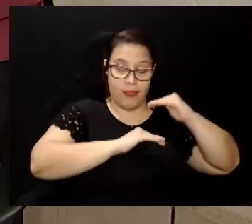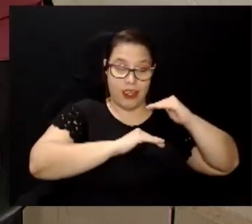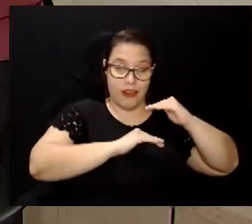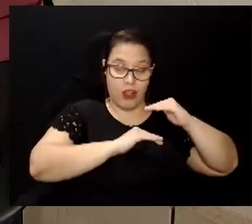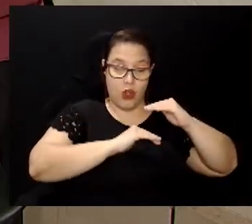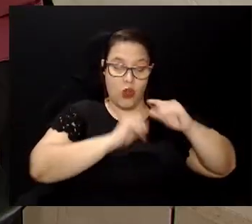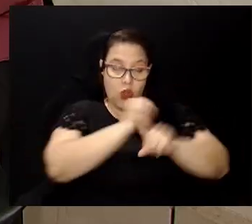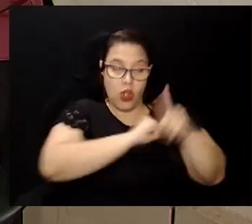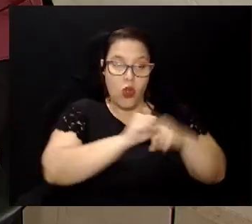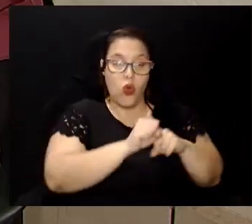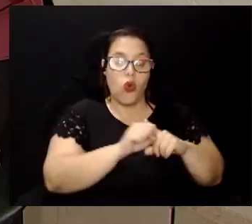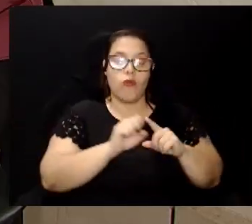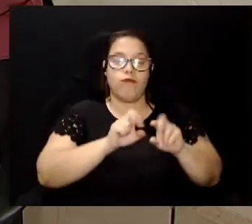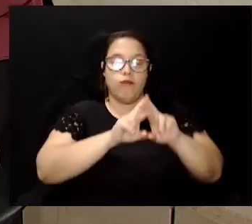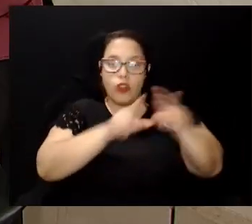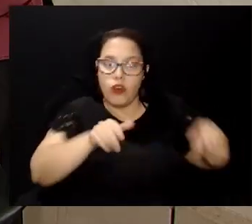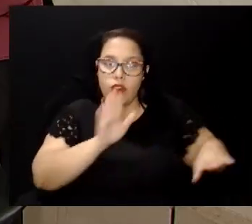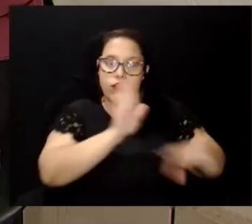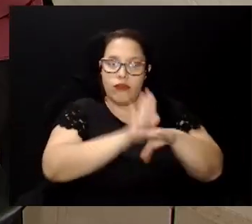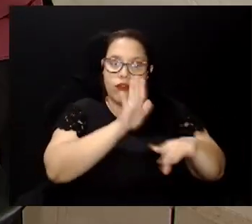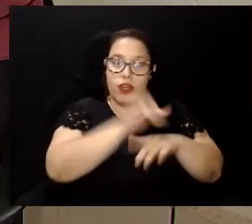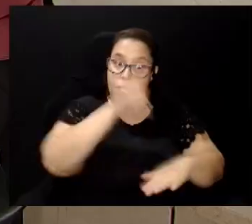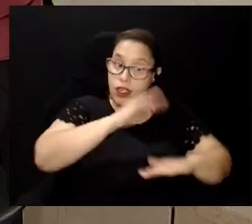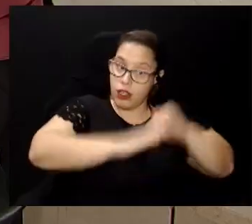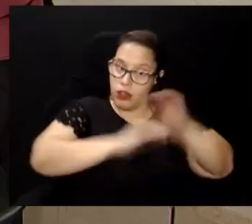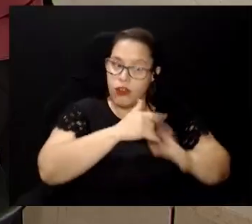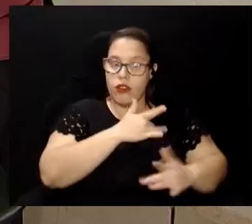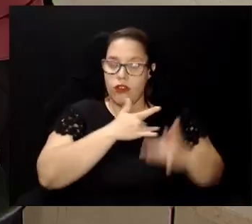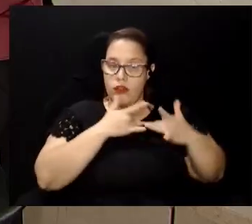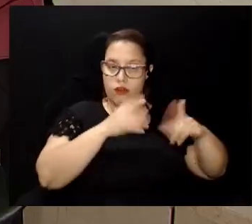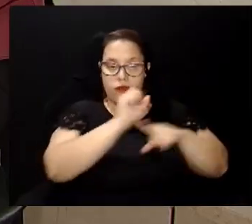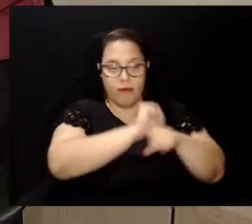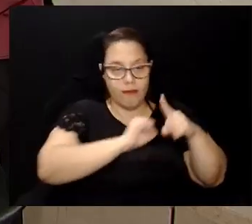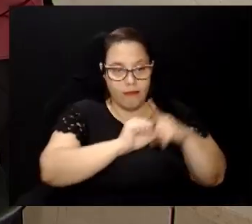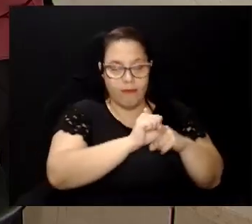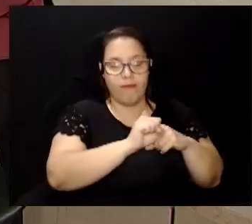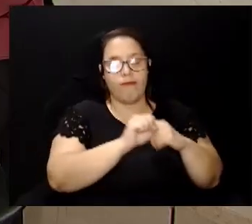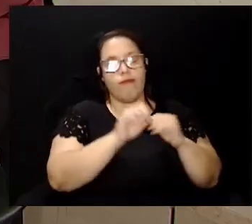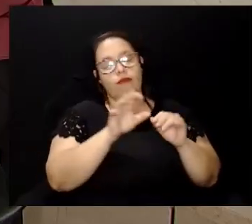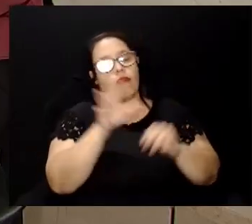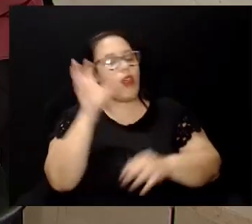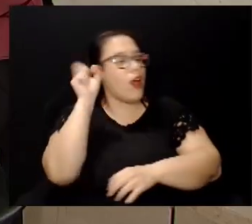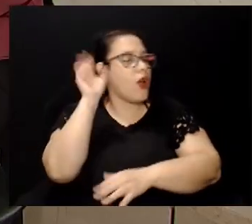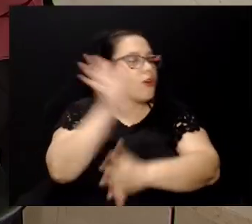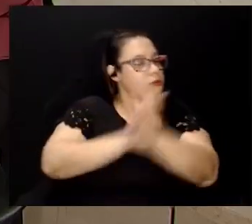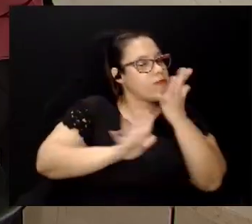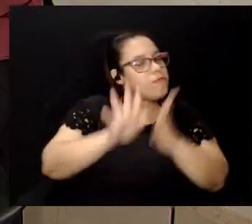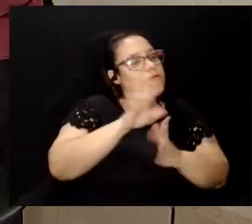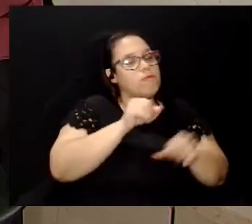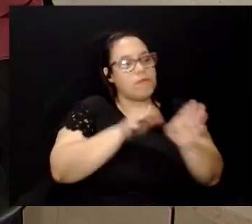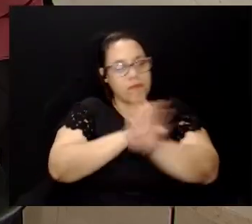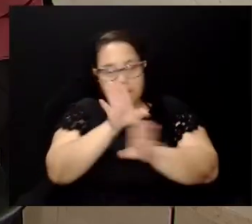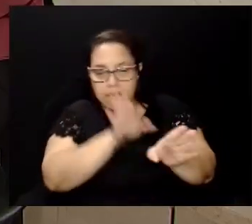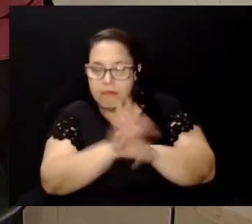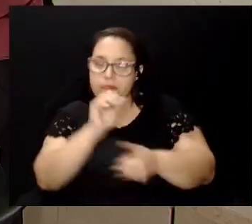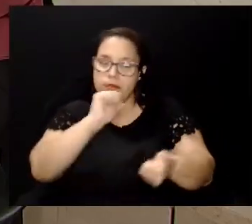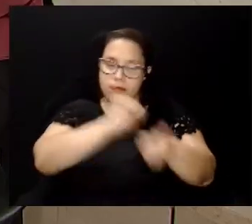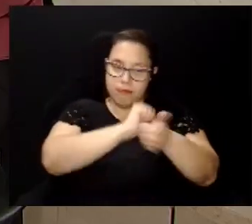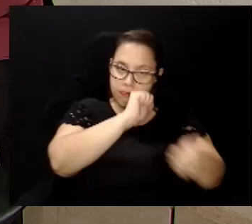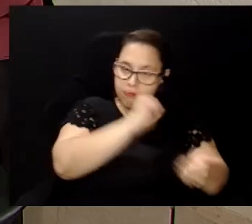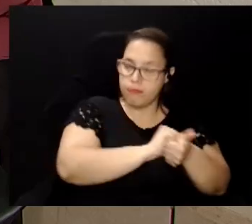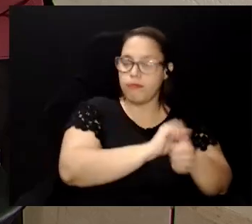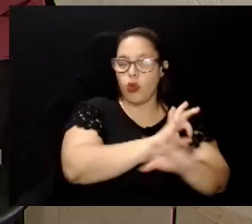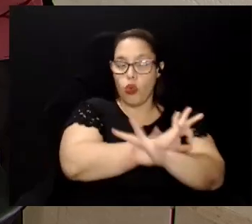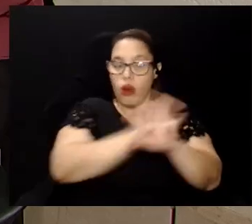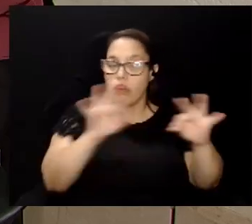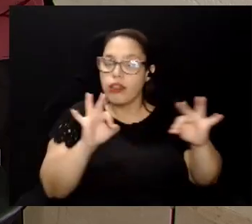social com assistencialismo e a gente trabalha aqui com o serviço social, que é o acolhimento, a escuta qualificada, a